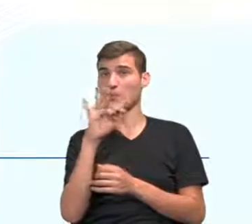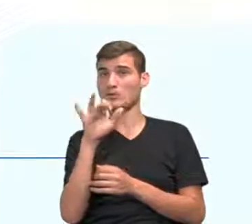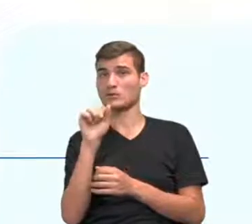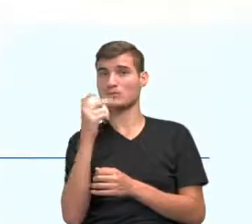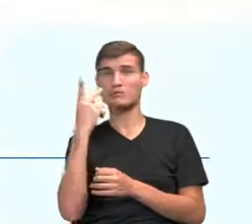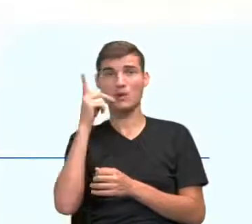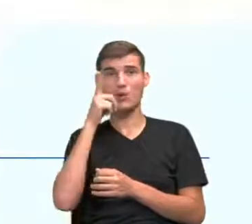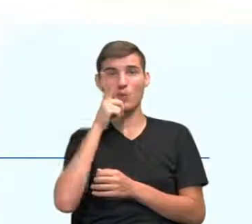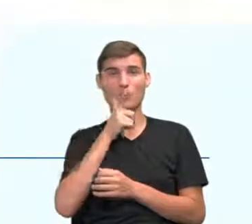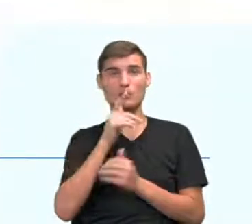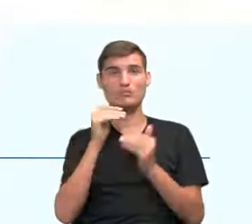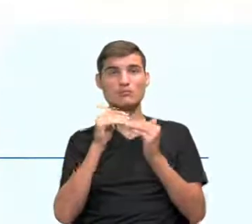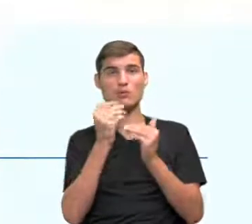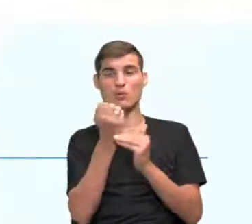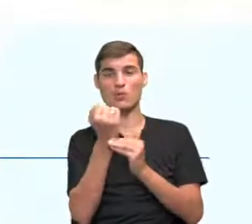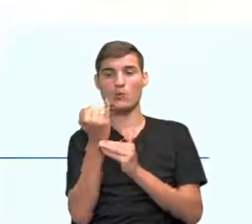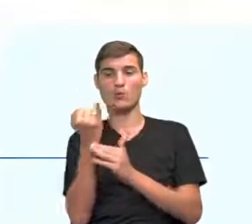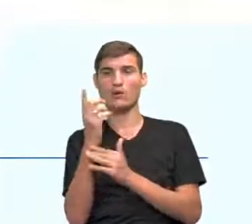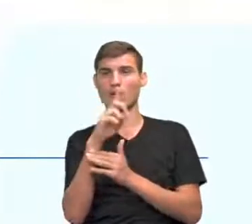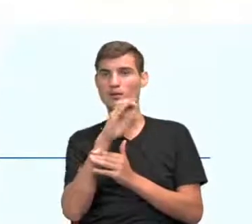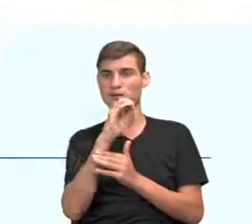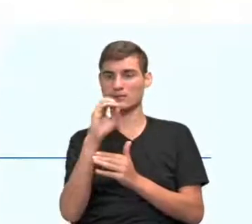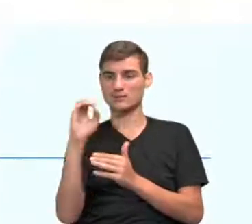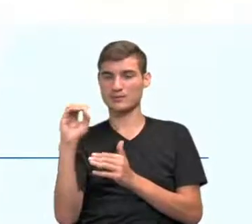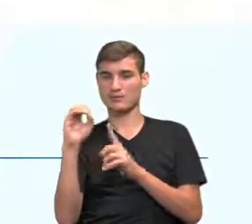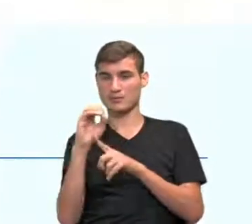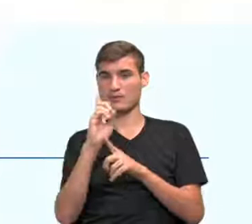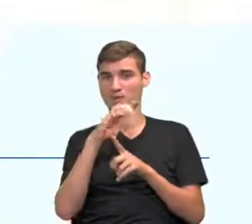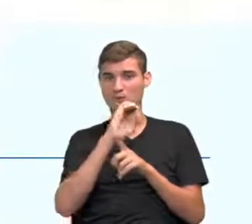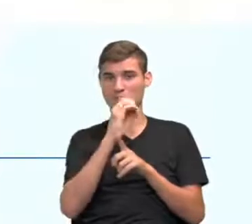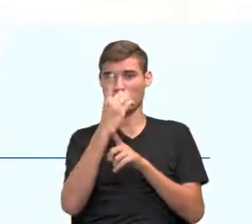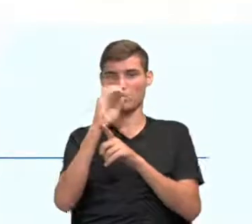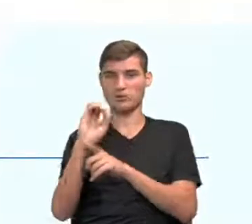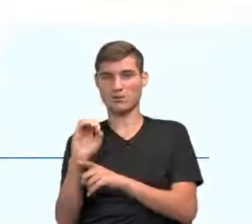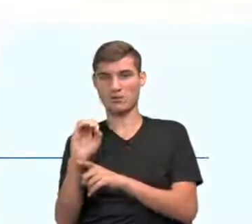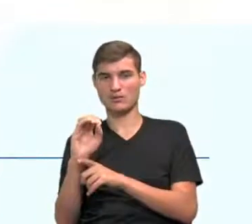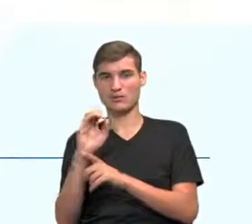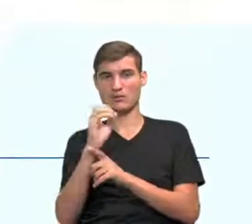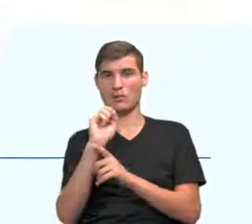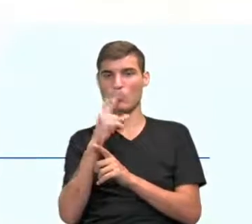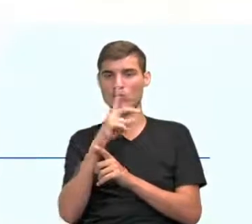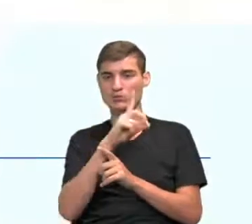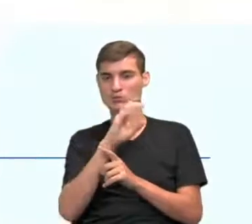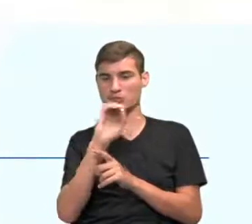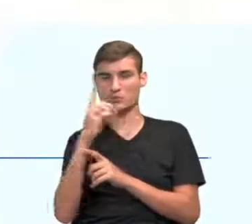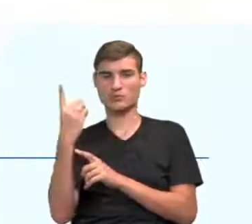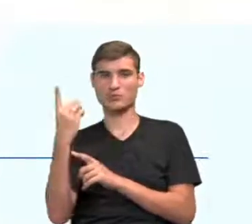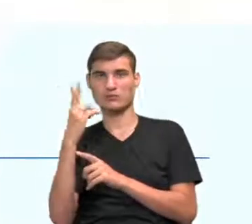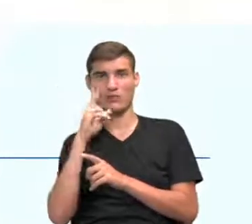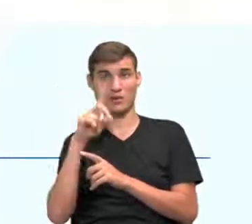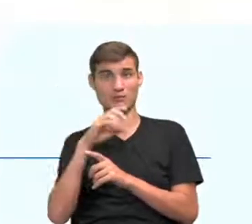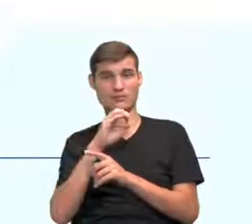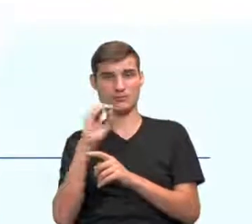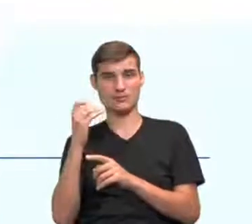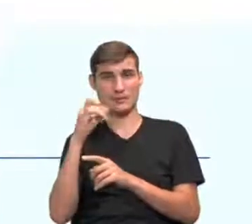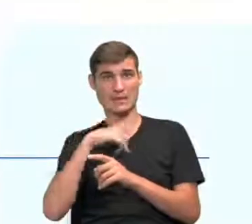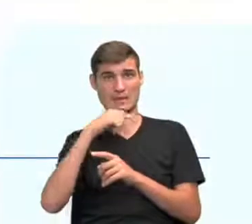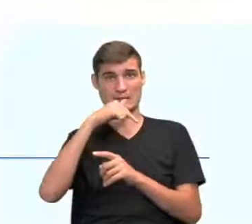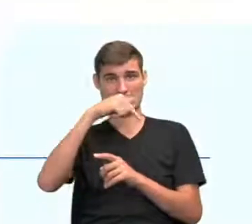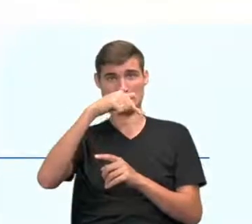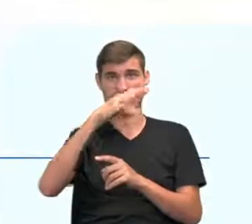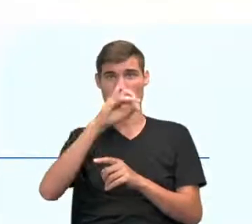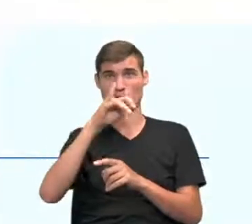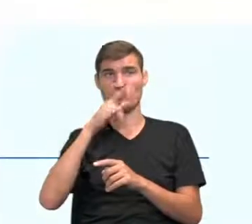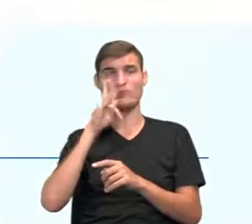quantizar. Então, se eu tiver, em vez de 7 códigos, eu tiver